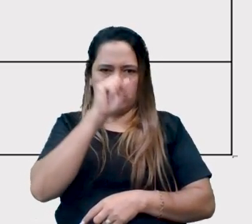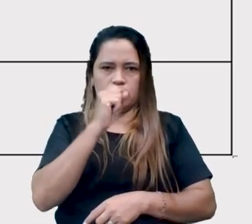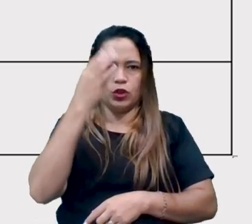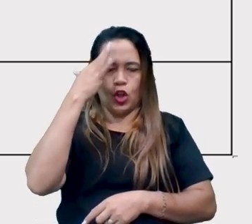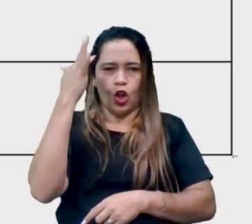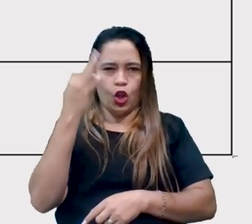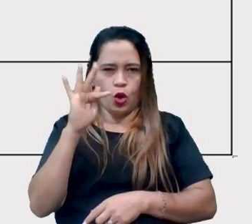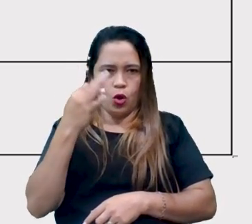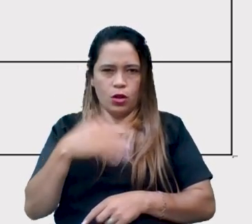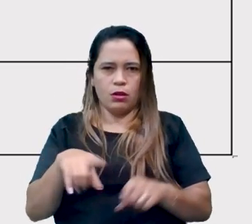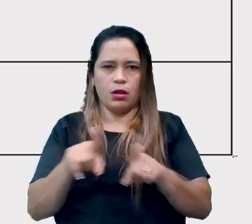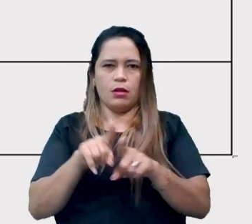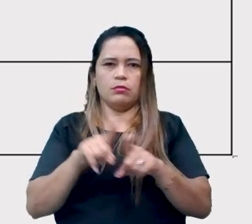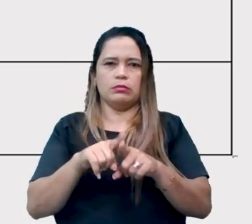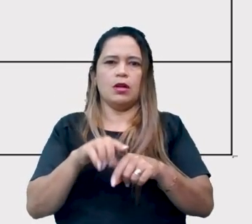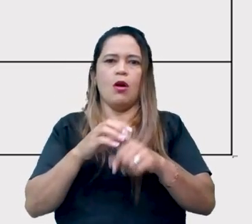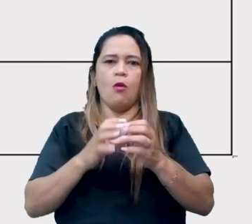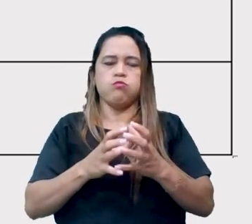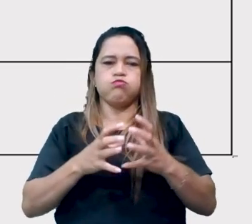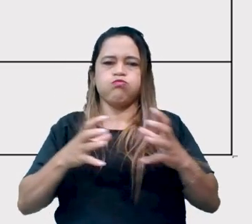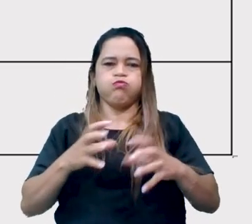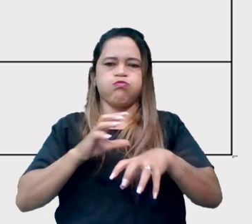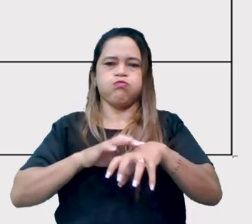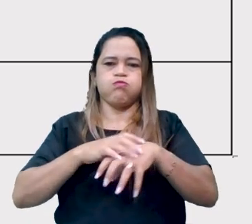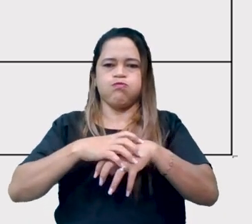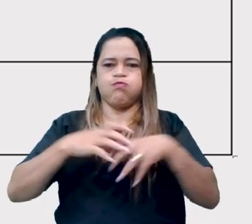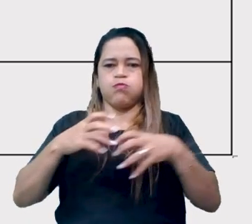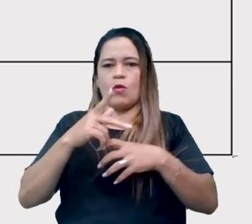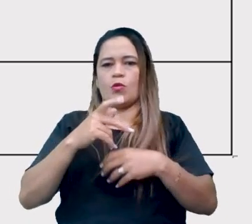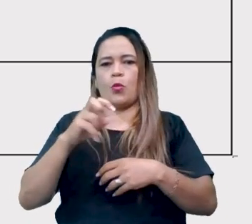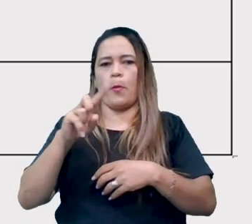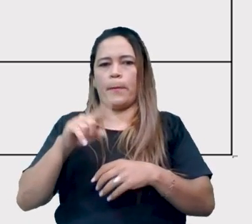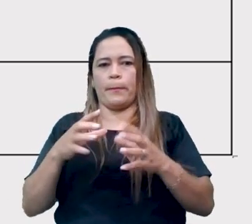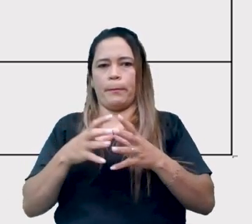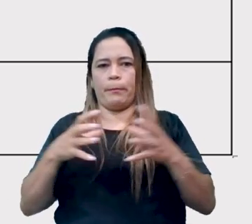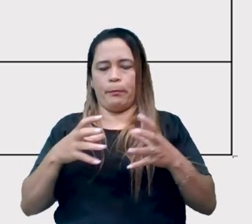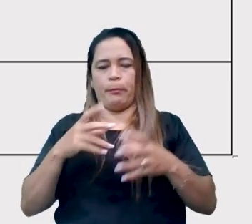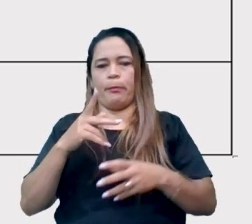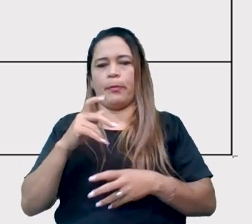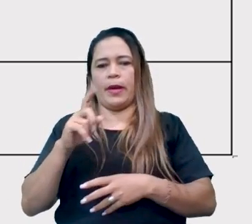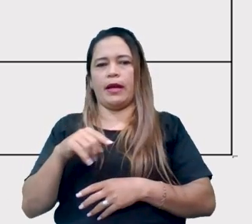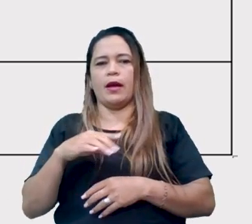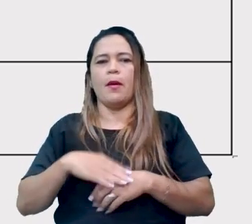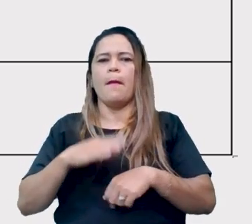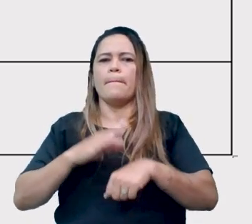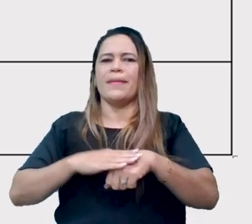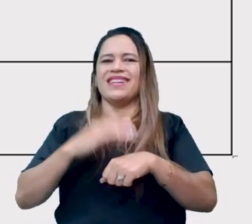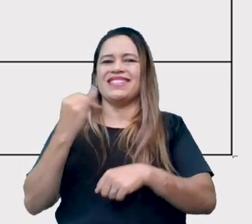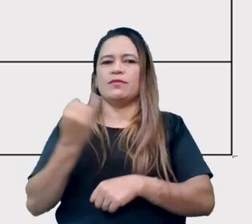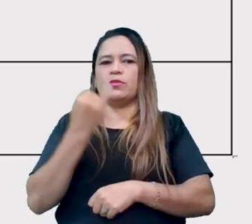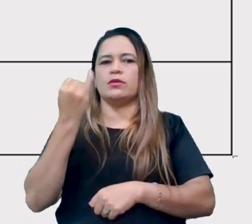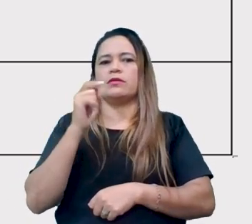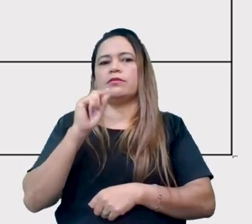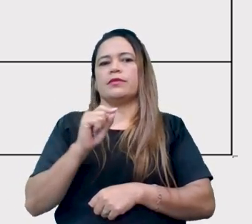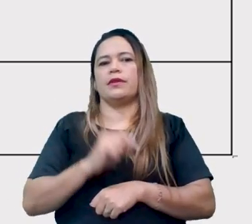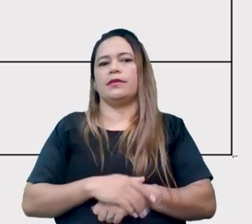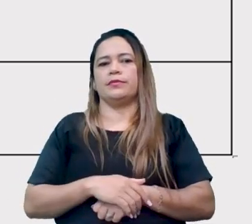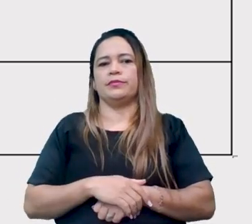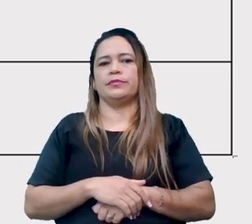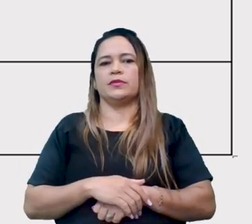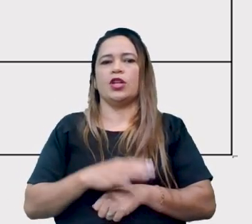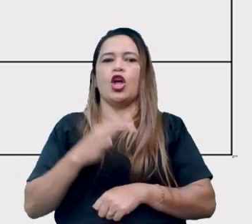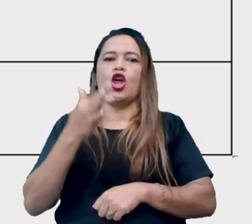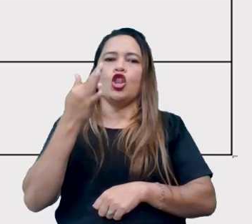de cabeça, inchaço nas mãos e nos pés. Só que nessa doença, o sintoma mais importante são essas